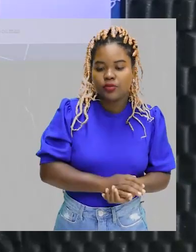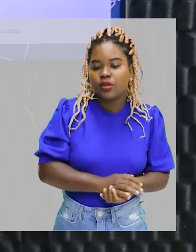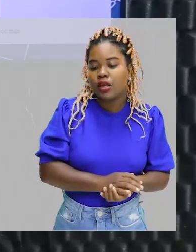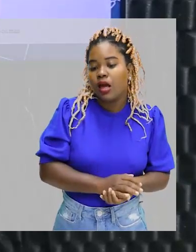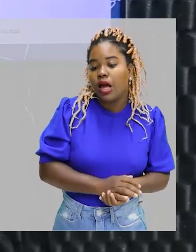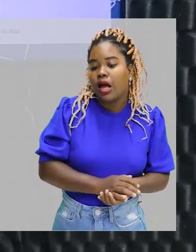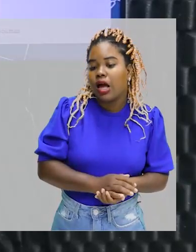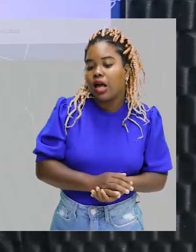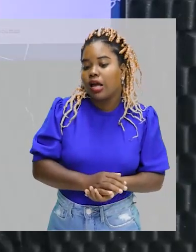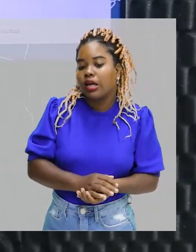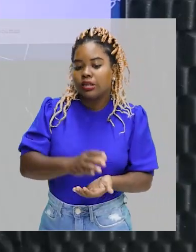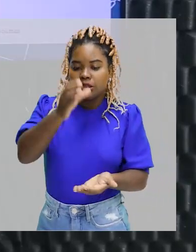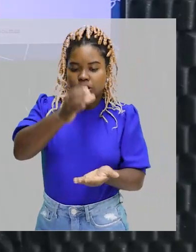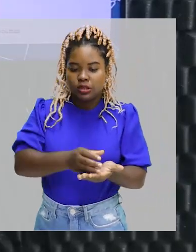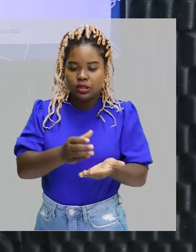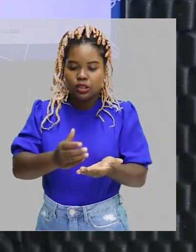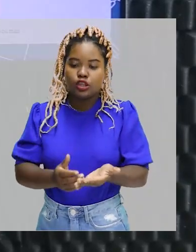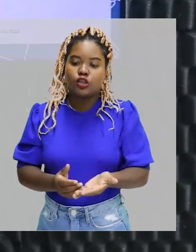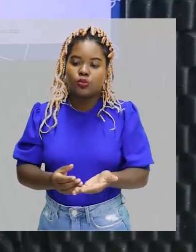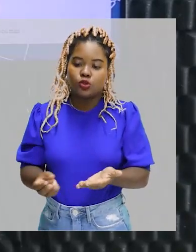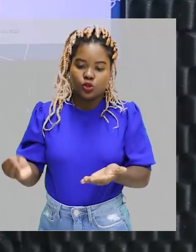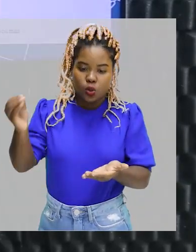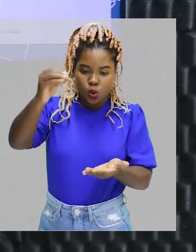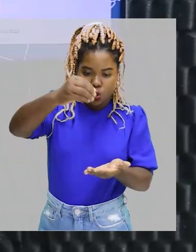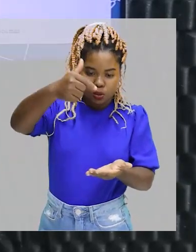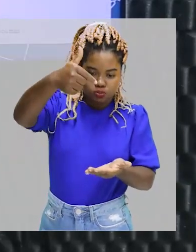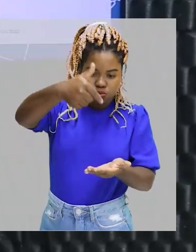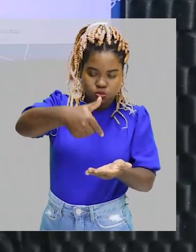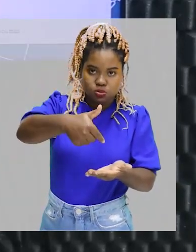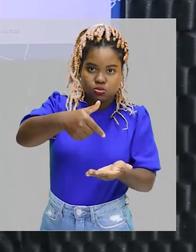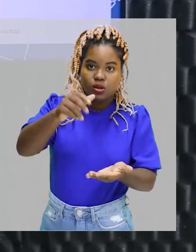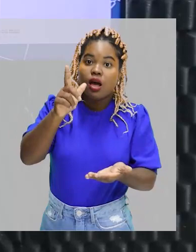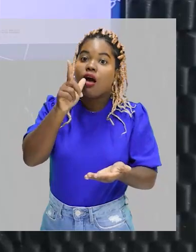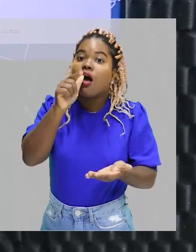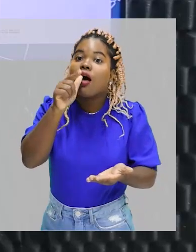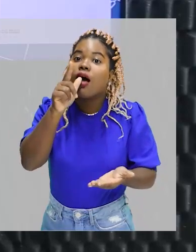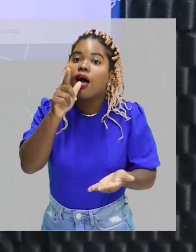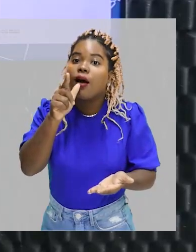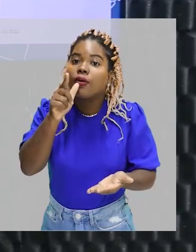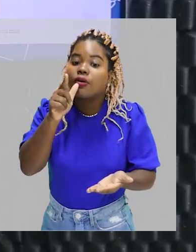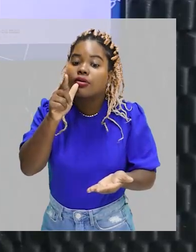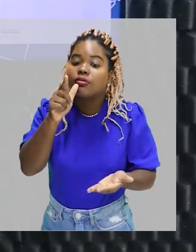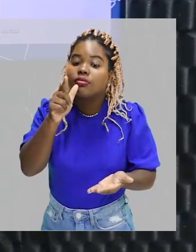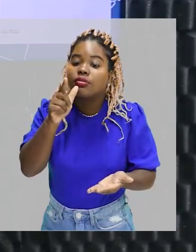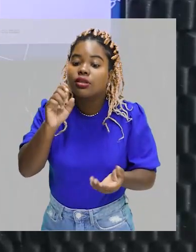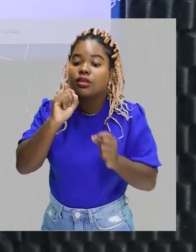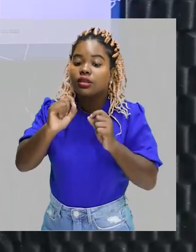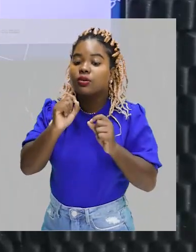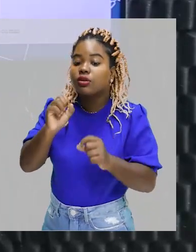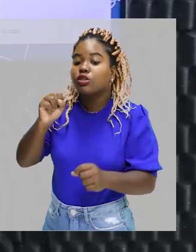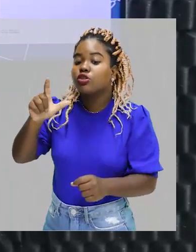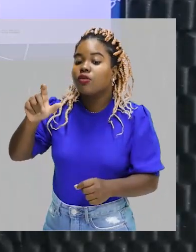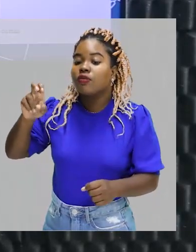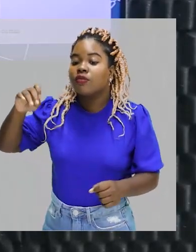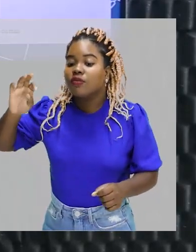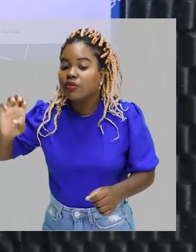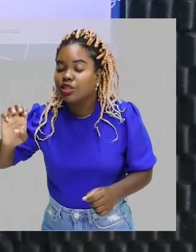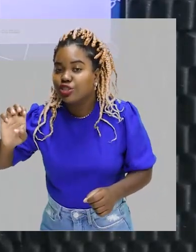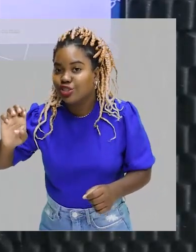vamos acrescentar água. E se estamos acrescentando água, estamos acrescentando solvente, promovendo